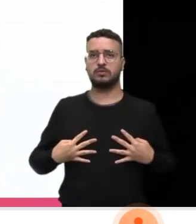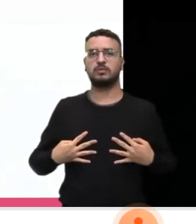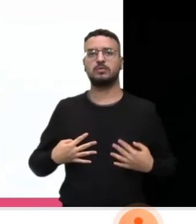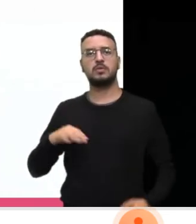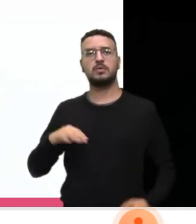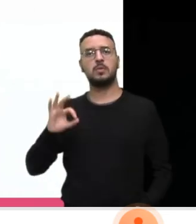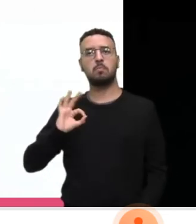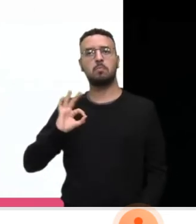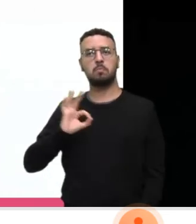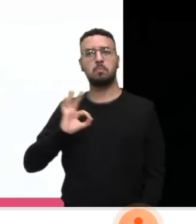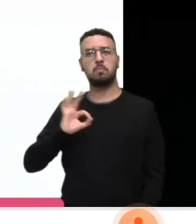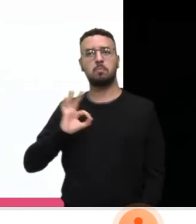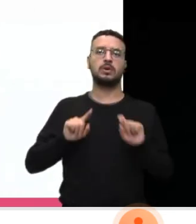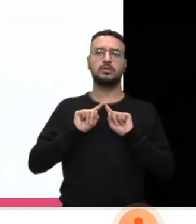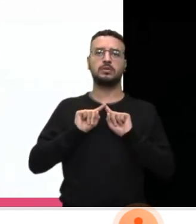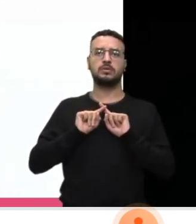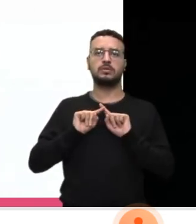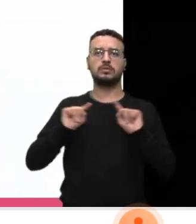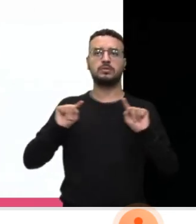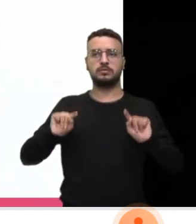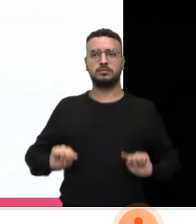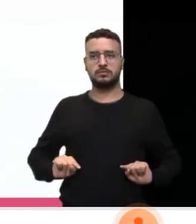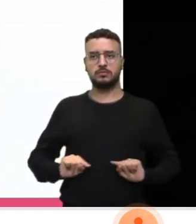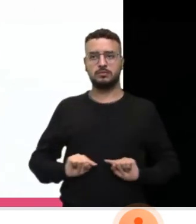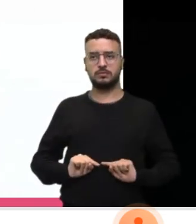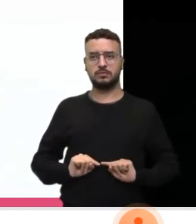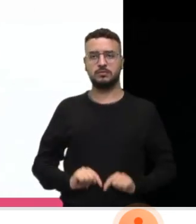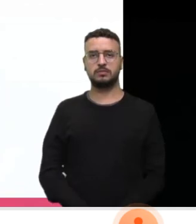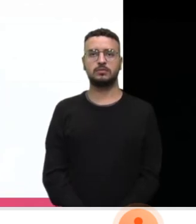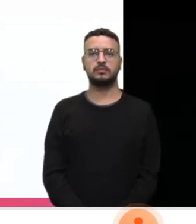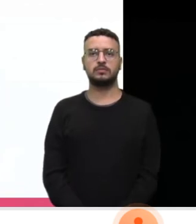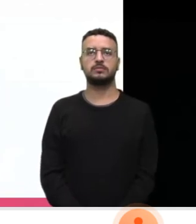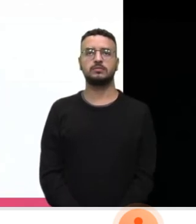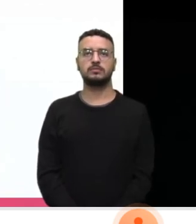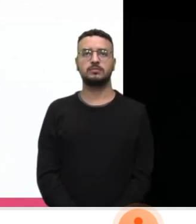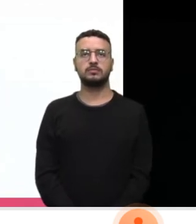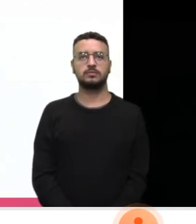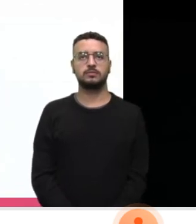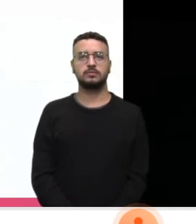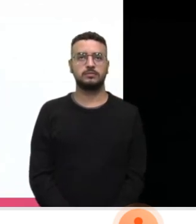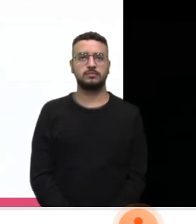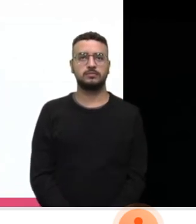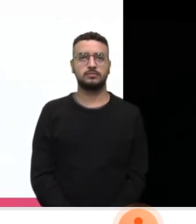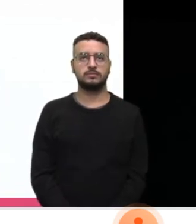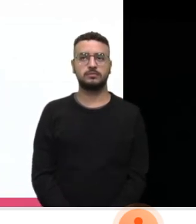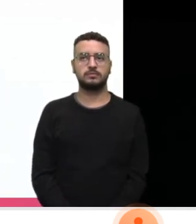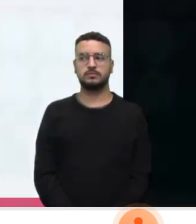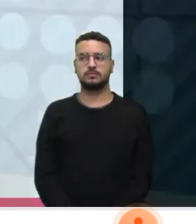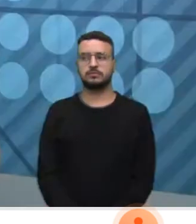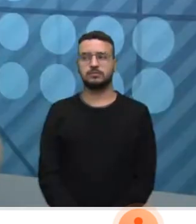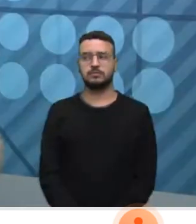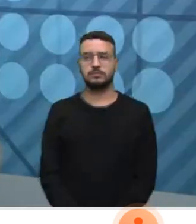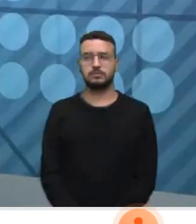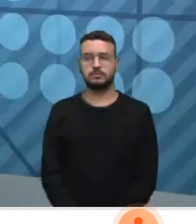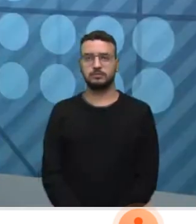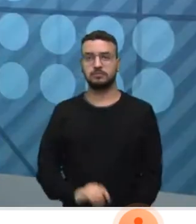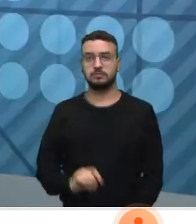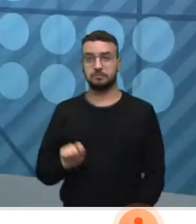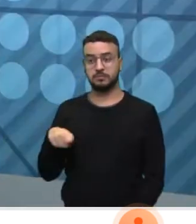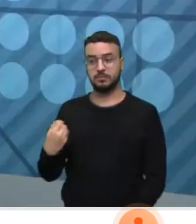quadrado. Então, vamos lá. O quadriculado, nós vamos fazer essa configuração de